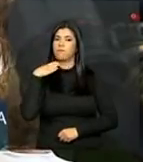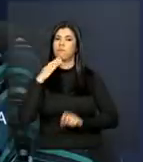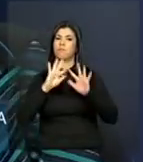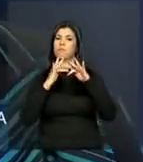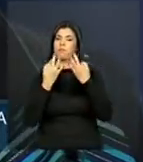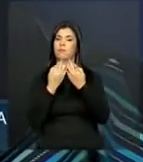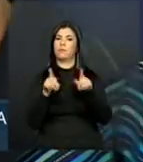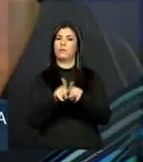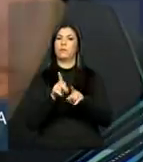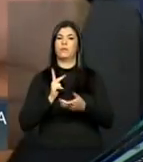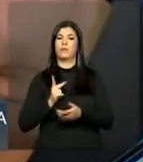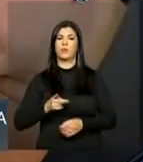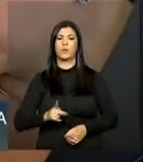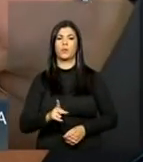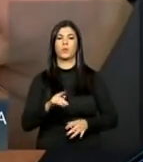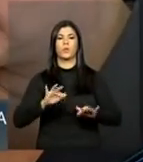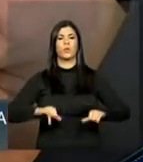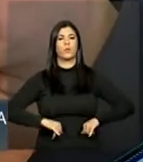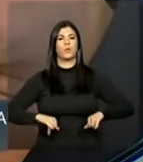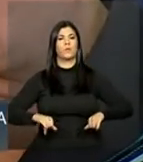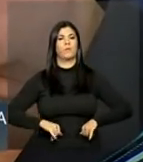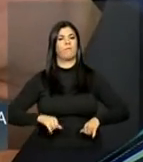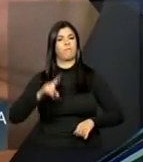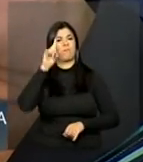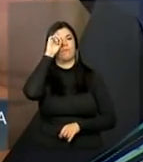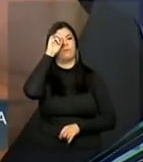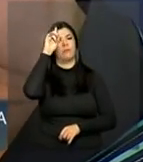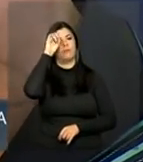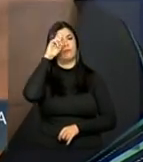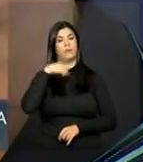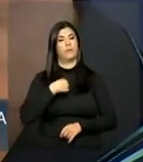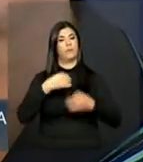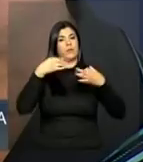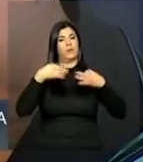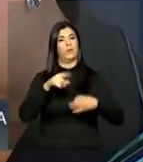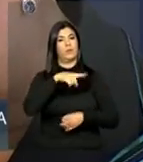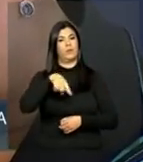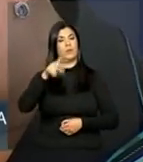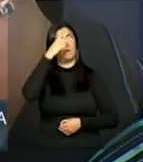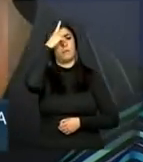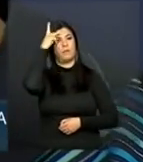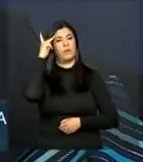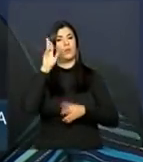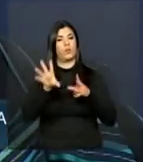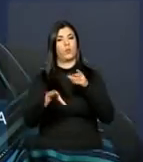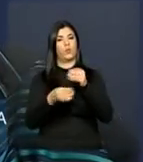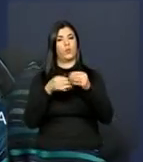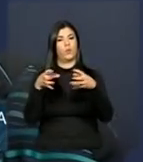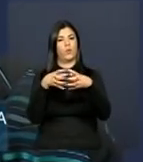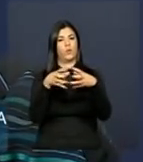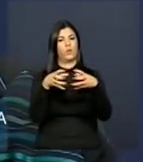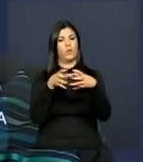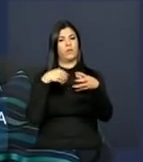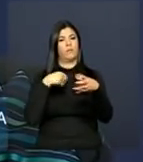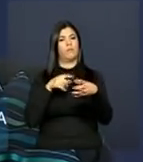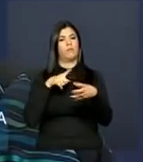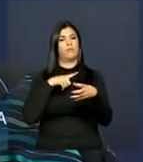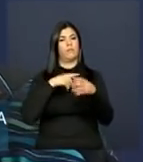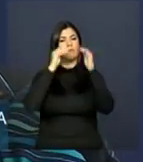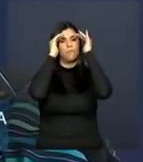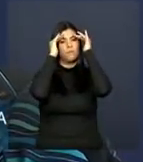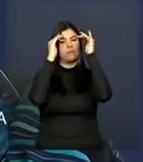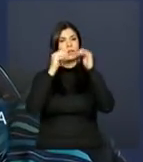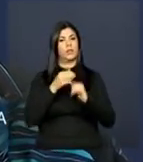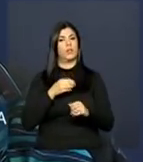que vocês integrantes da comissão nacional da verdade cumpriram ao longo desses